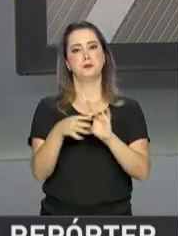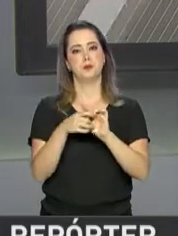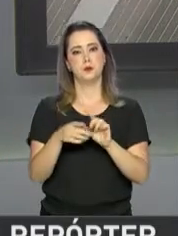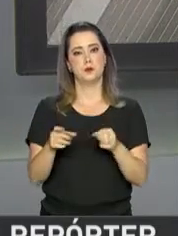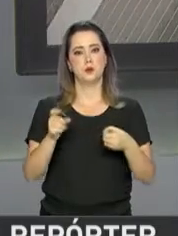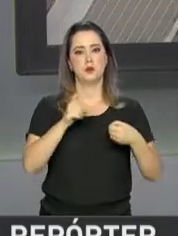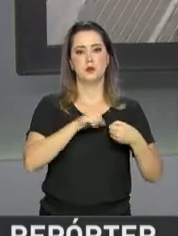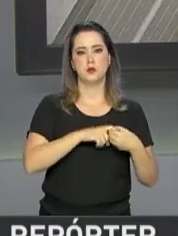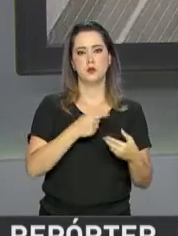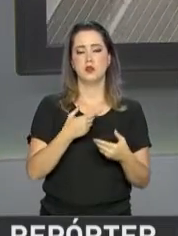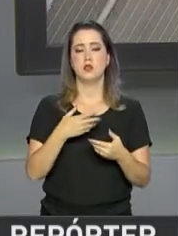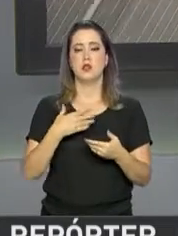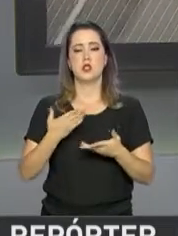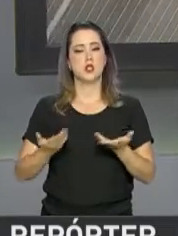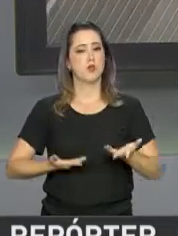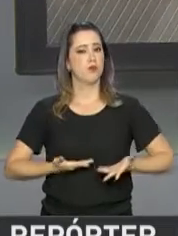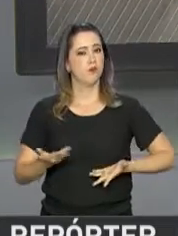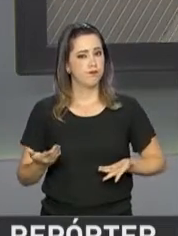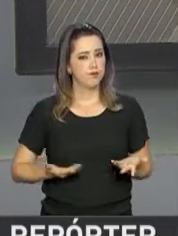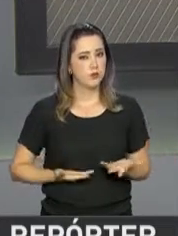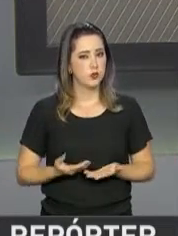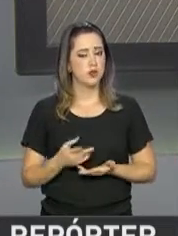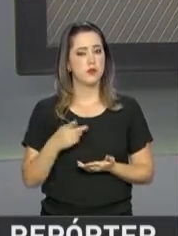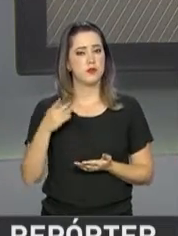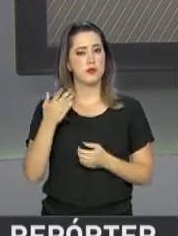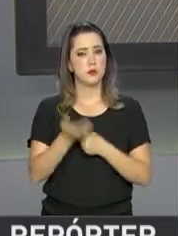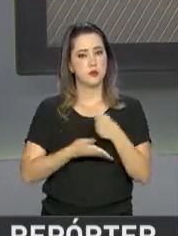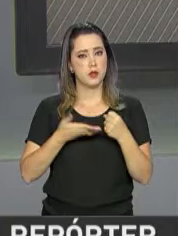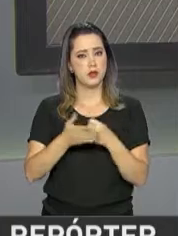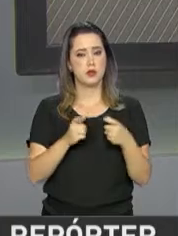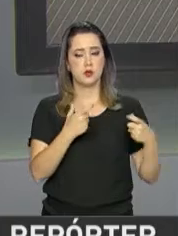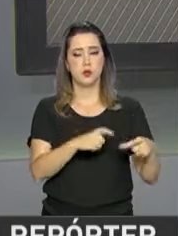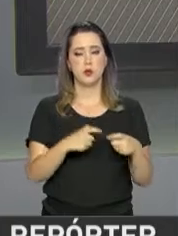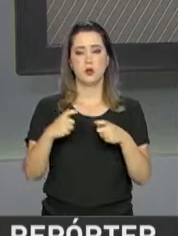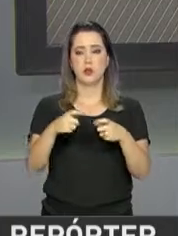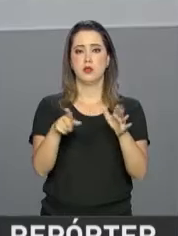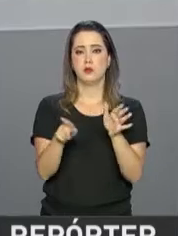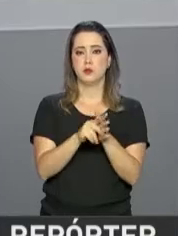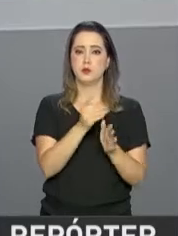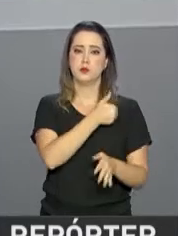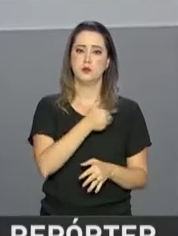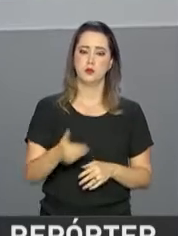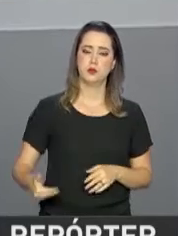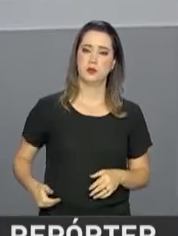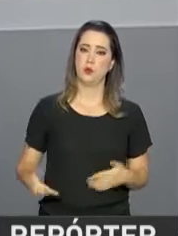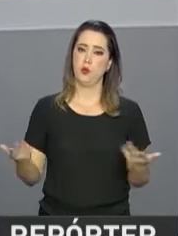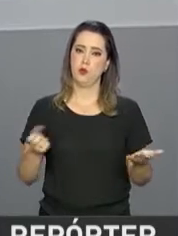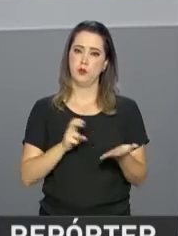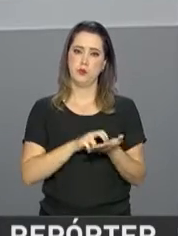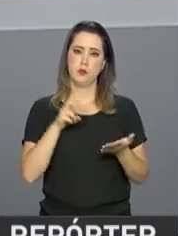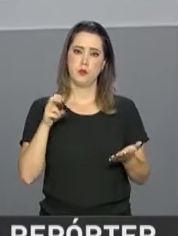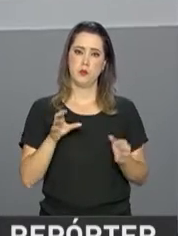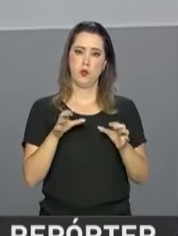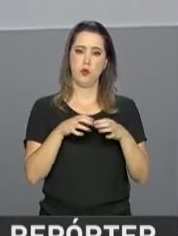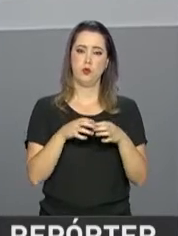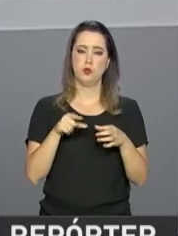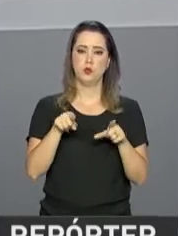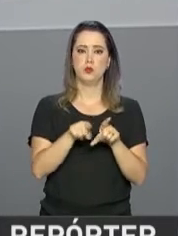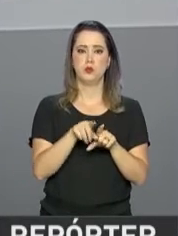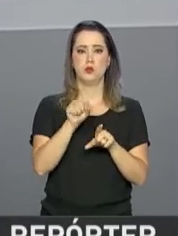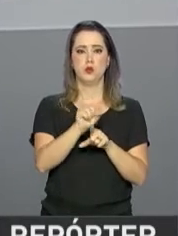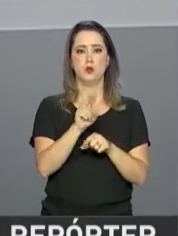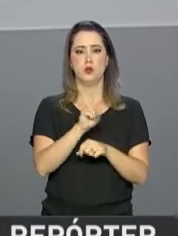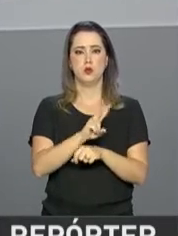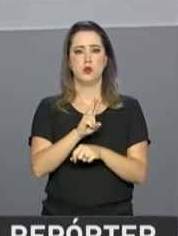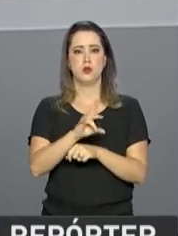de serviços essenciais e na recuperação de áreas públicas e na manhã de hoje profissionais da secretaria nacional de